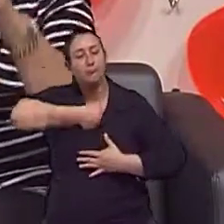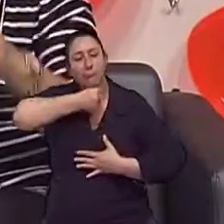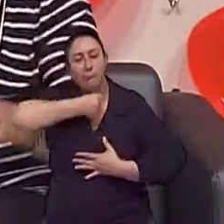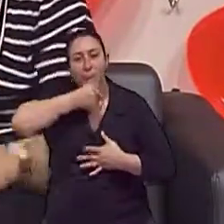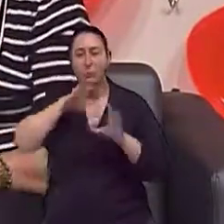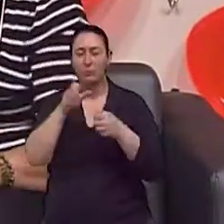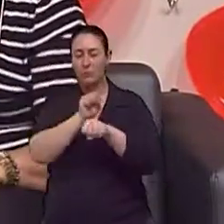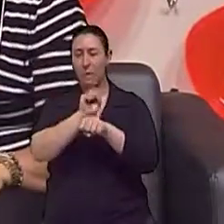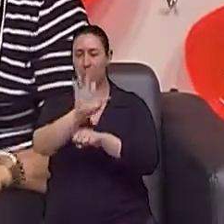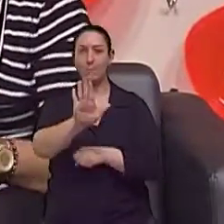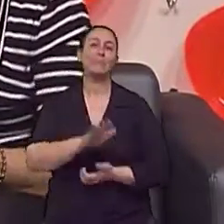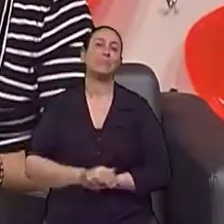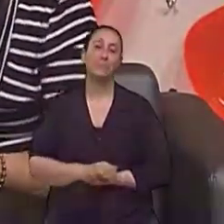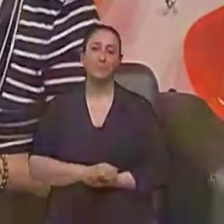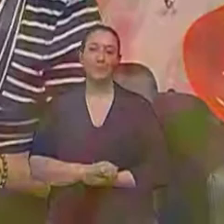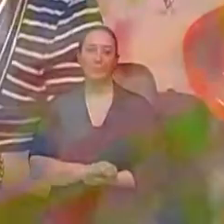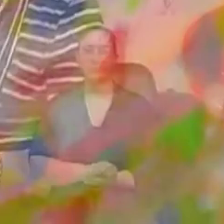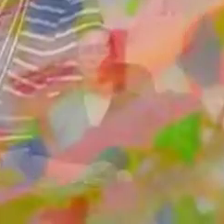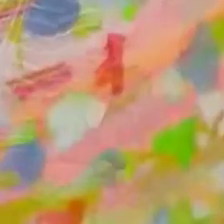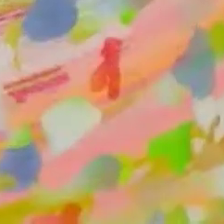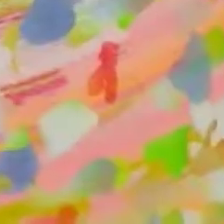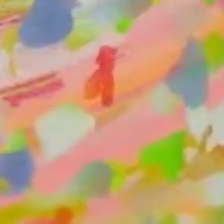é muito bom nós já voltamos